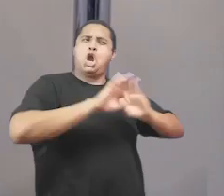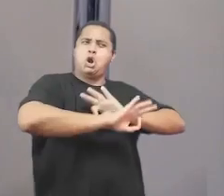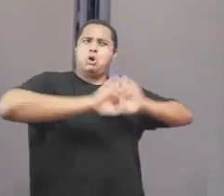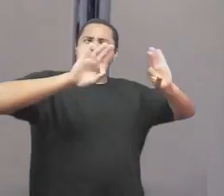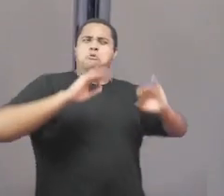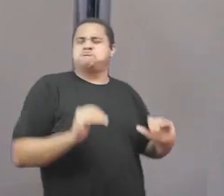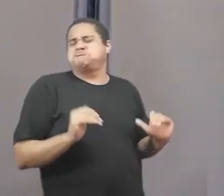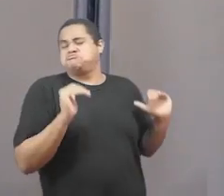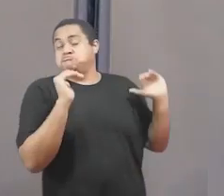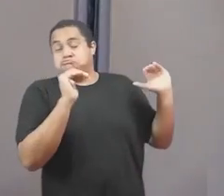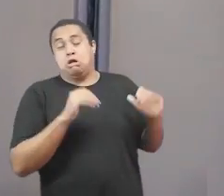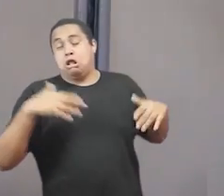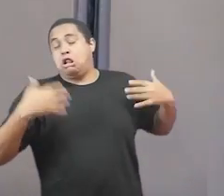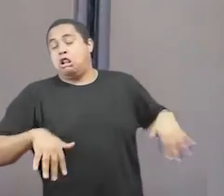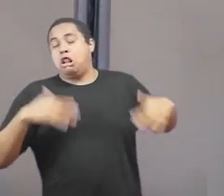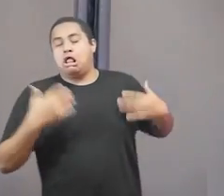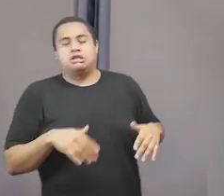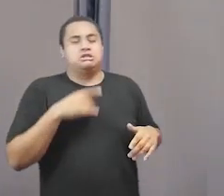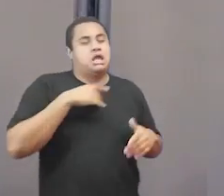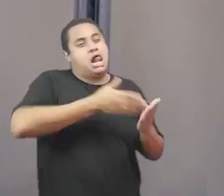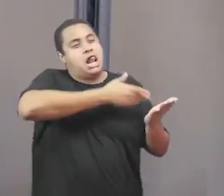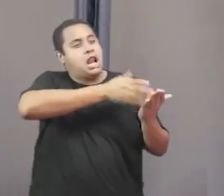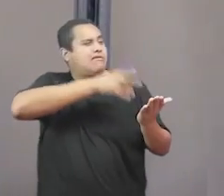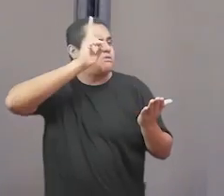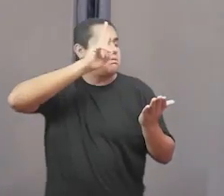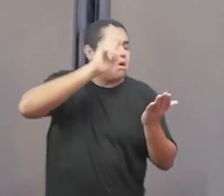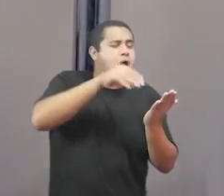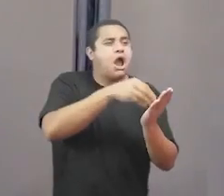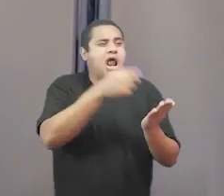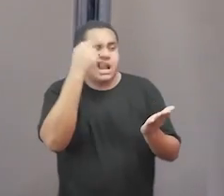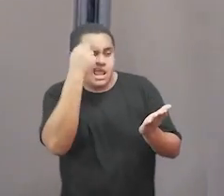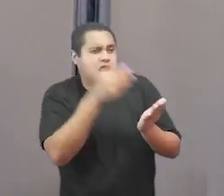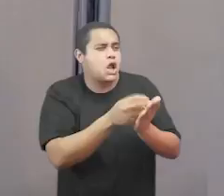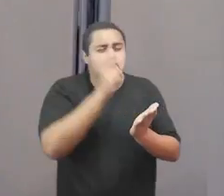é comando as picapes da balada. Memória é fodona, tem o livro da memória, memória